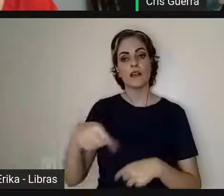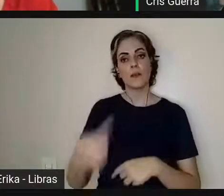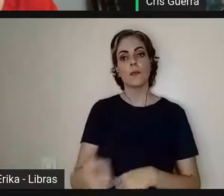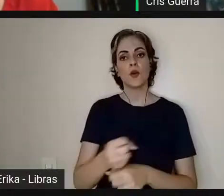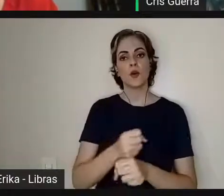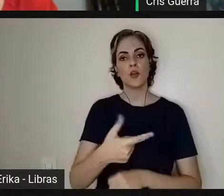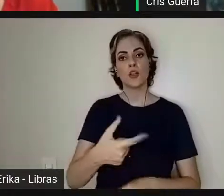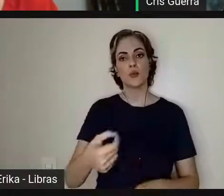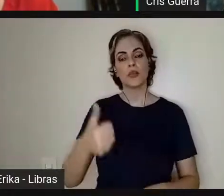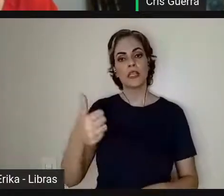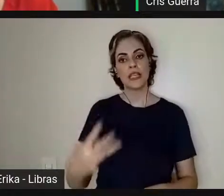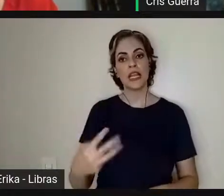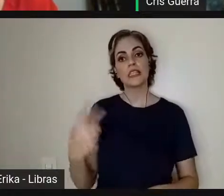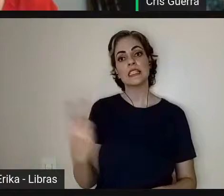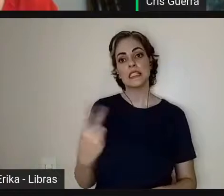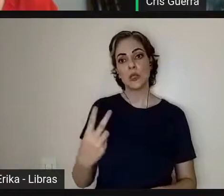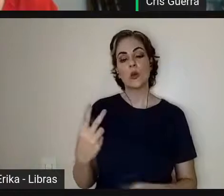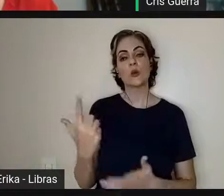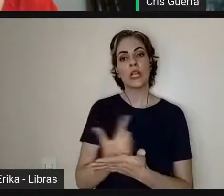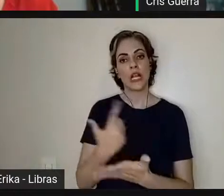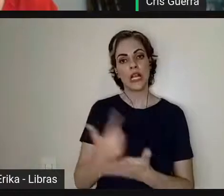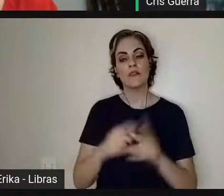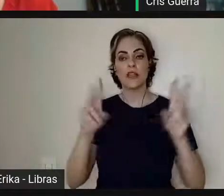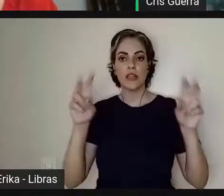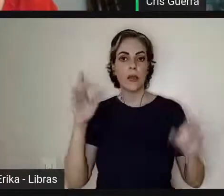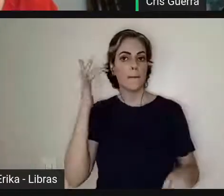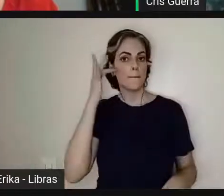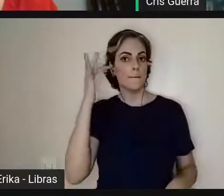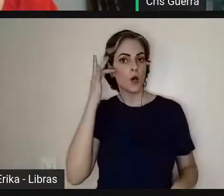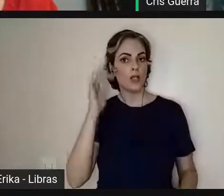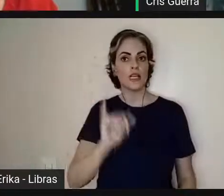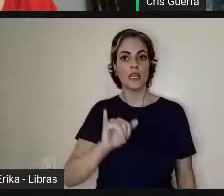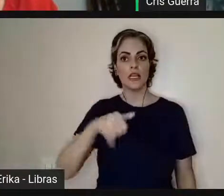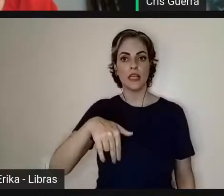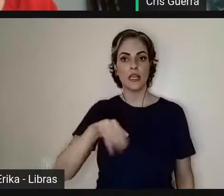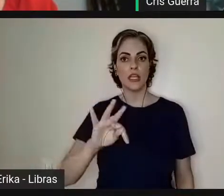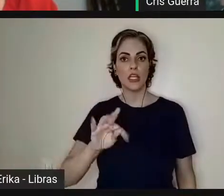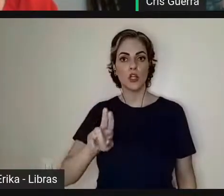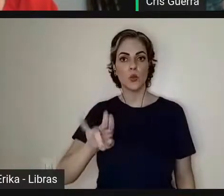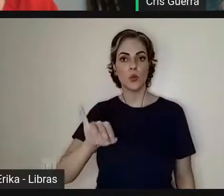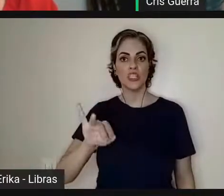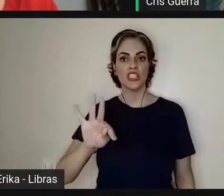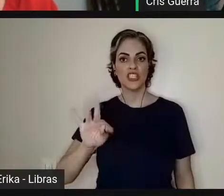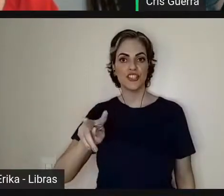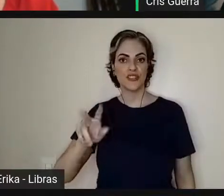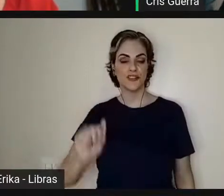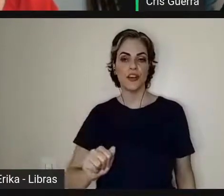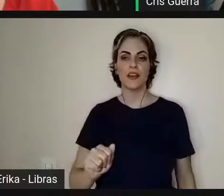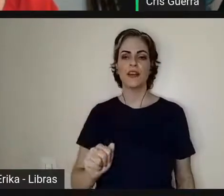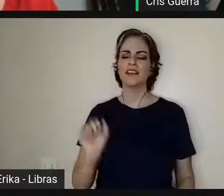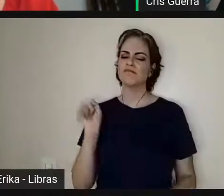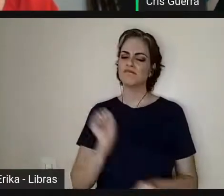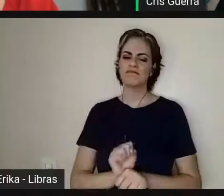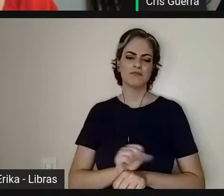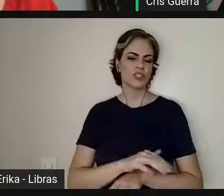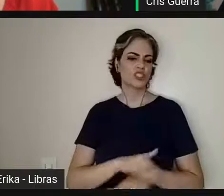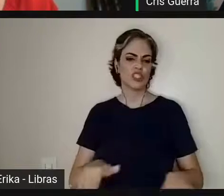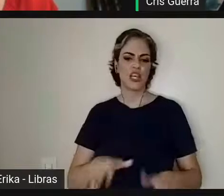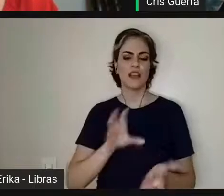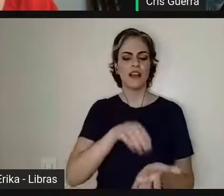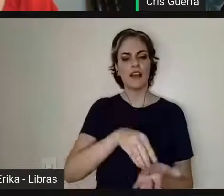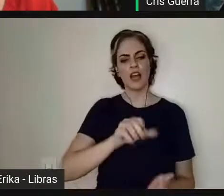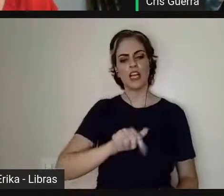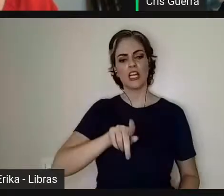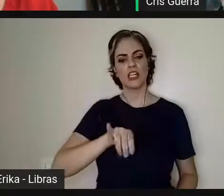escrevendo o meu segundo livro, que é sobre moda, que chama Moda Intuitiva, e resolvi sair das agências de publicidade e viver um